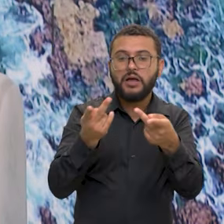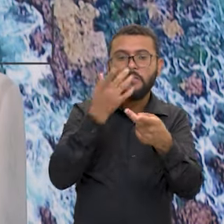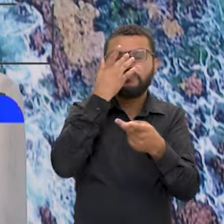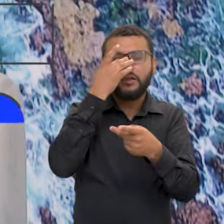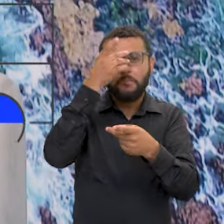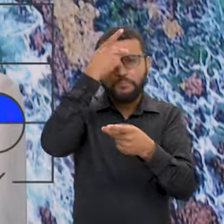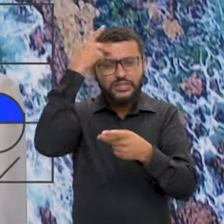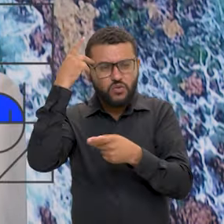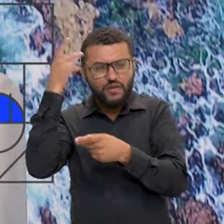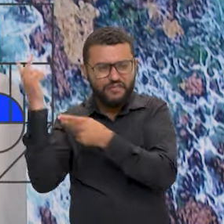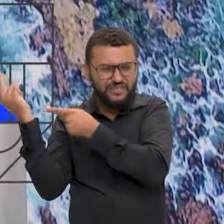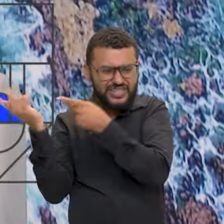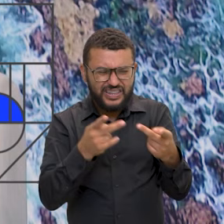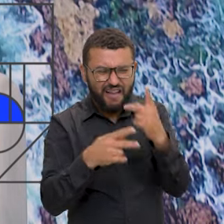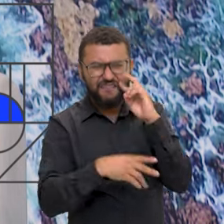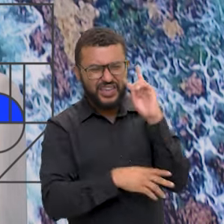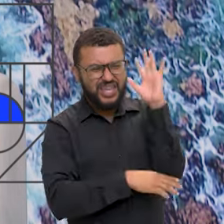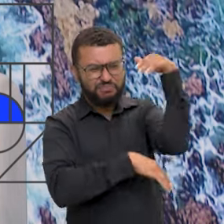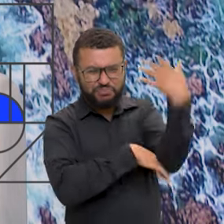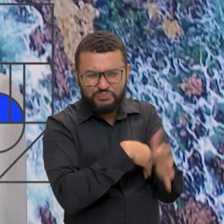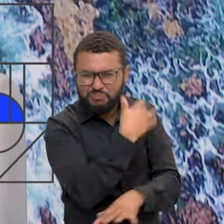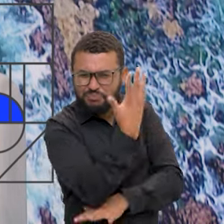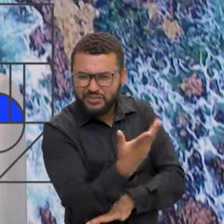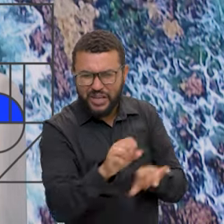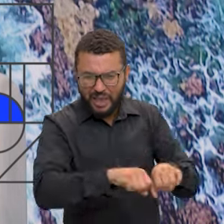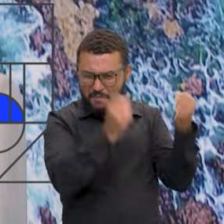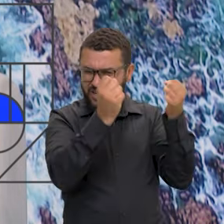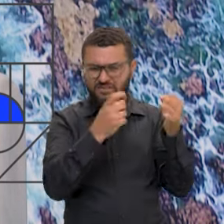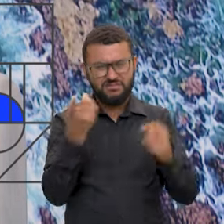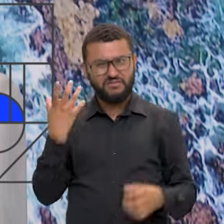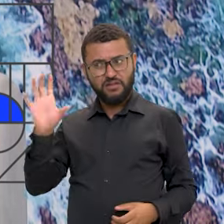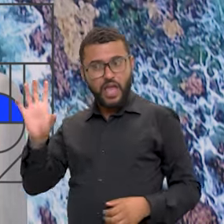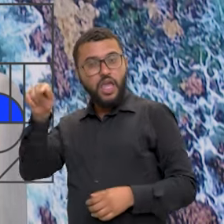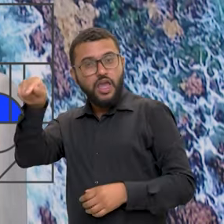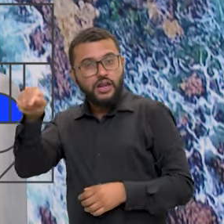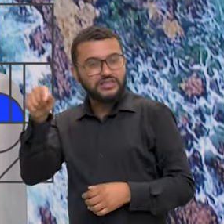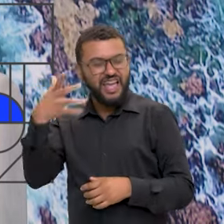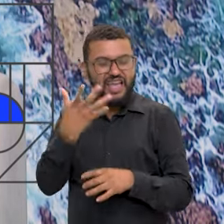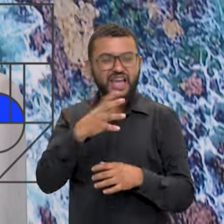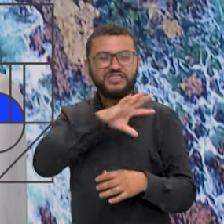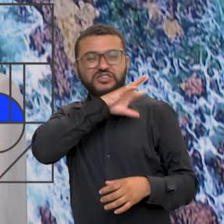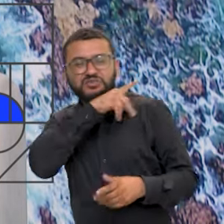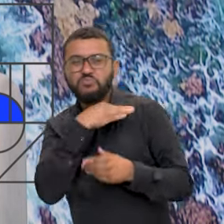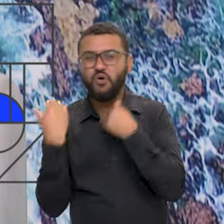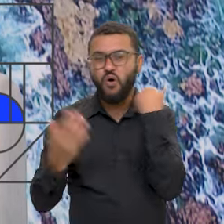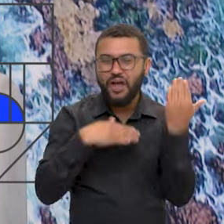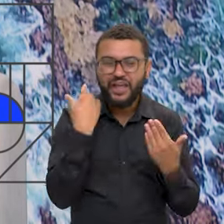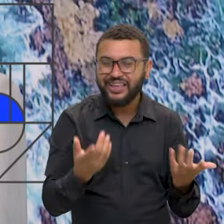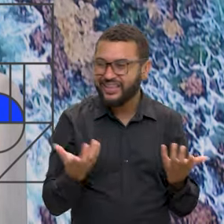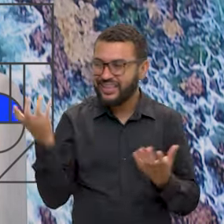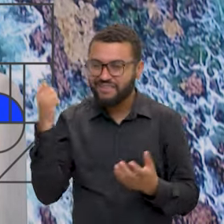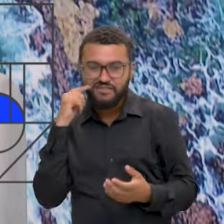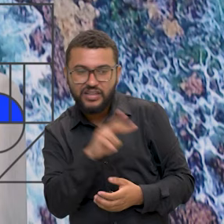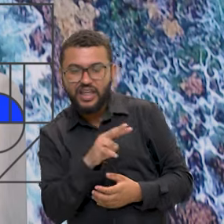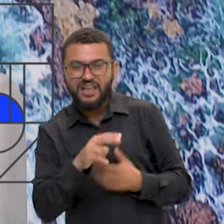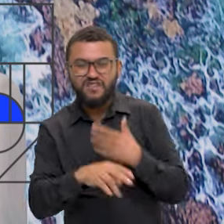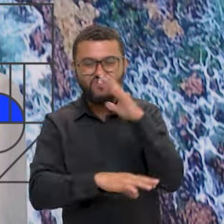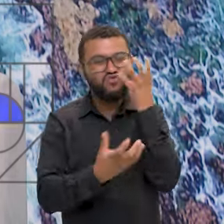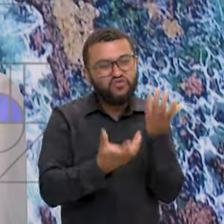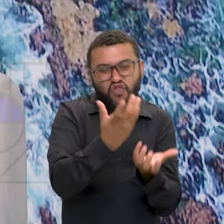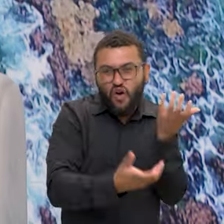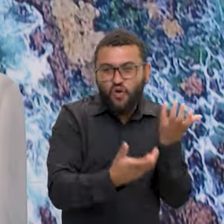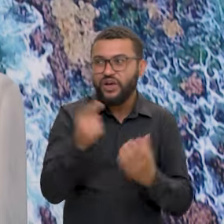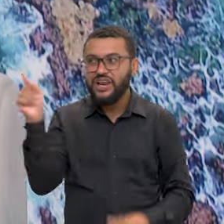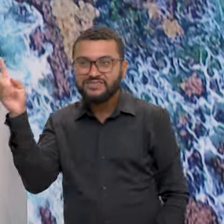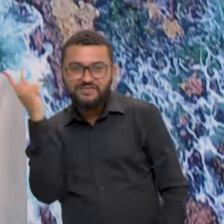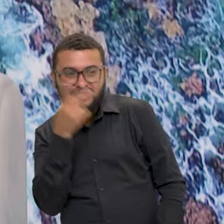para ver a extinção de fauna, de flora, para ver queimada. Não. As pessoas querem vir para cá para ver a diversidade da Amazônia, para ver o Pantanal, para ver